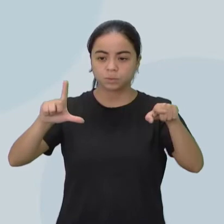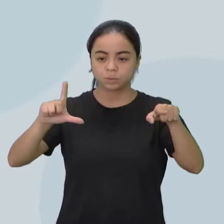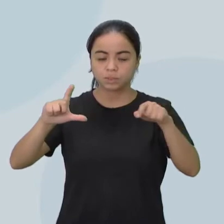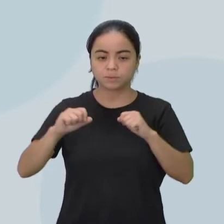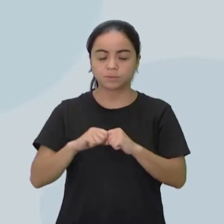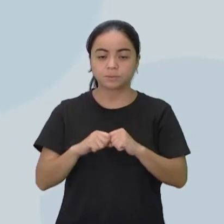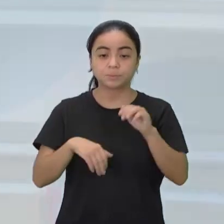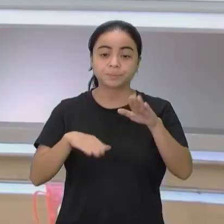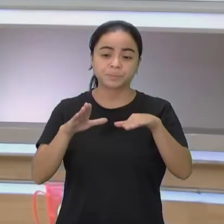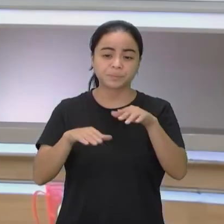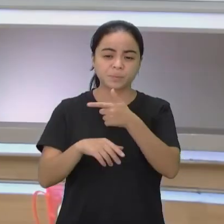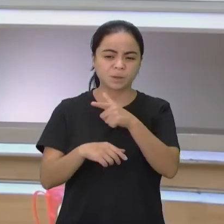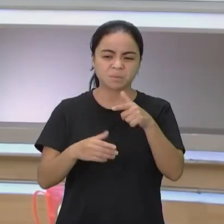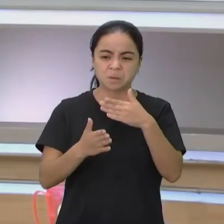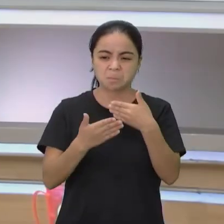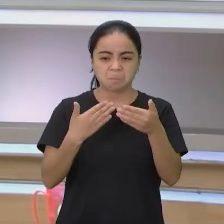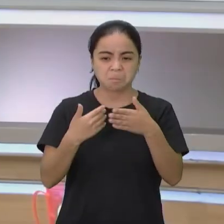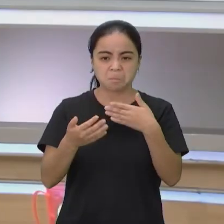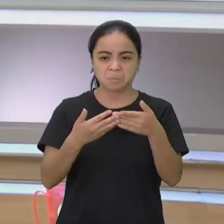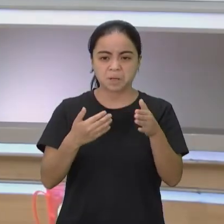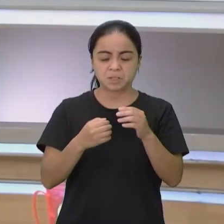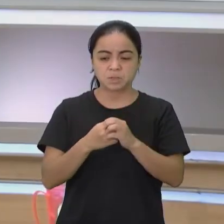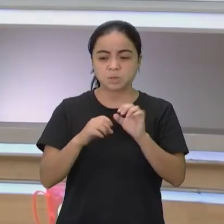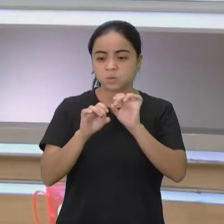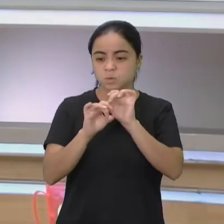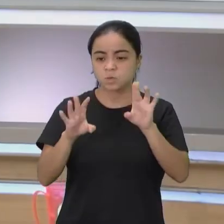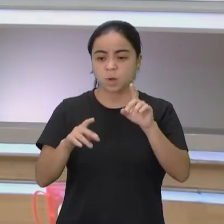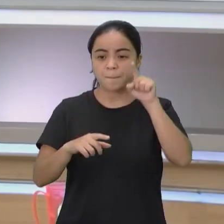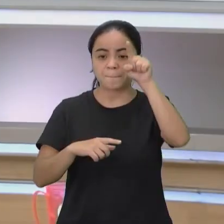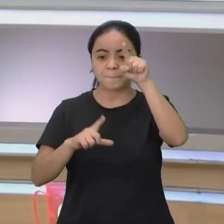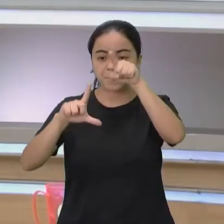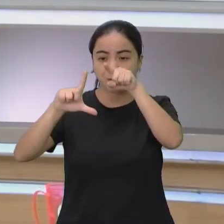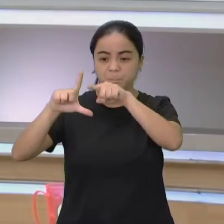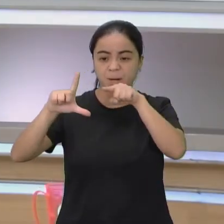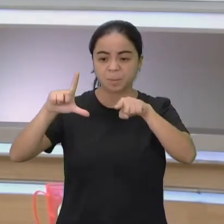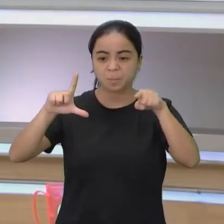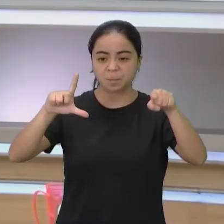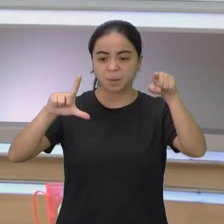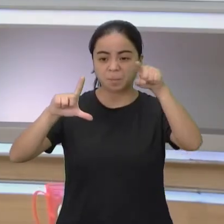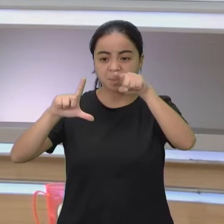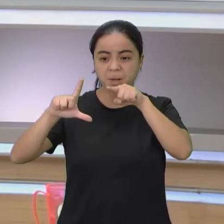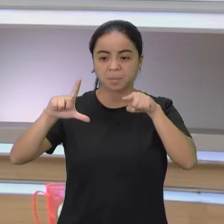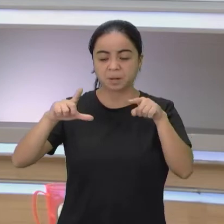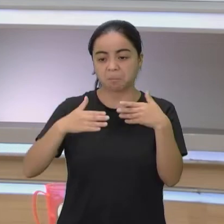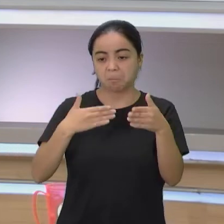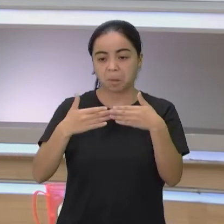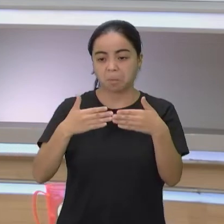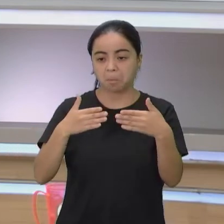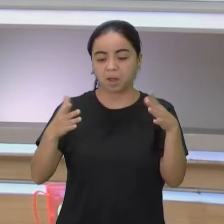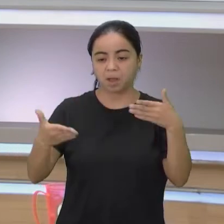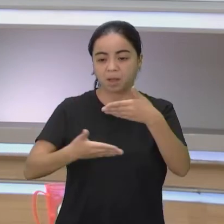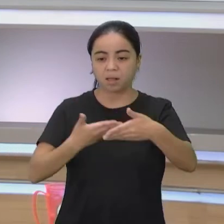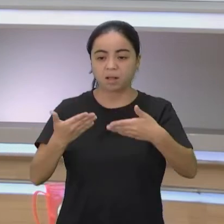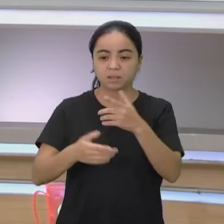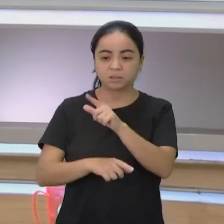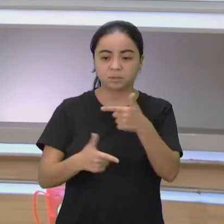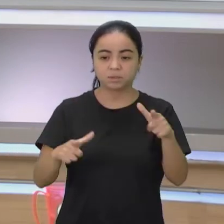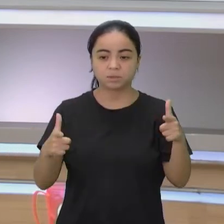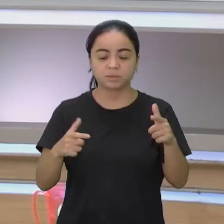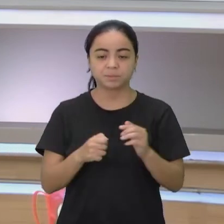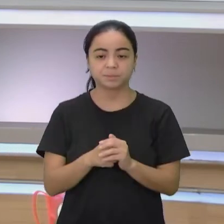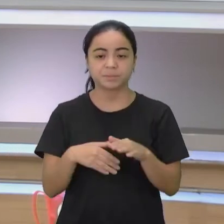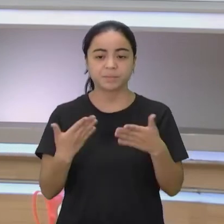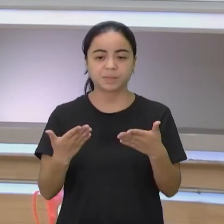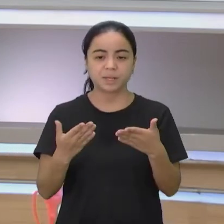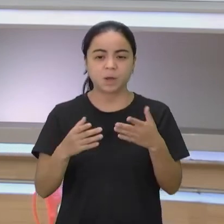bonitinho. E, às vezes, não tem relação nenhuma, vai ficar só ponto solto aí no gráfico, no plano cartesiano, tá bom? Então, o que a gente quer